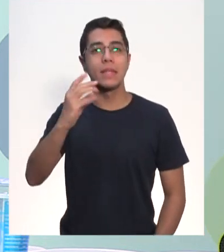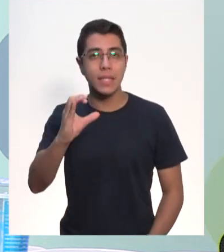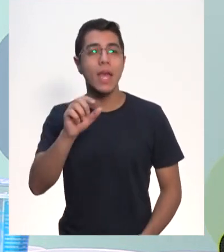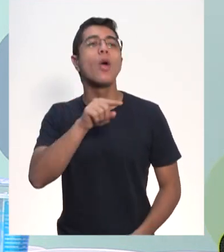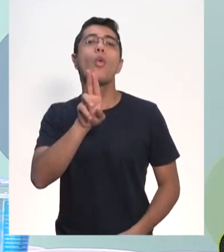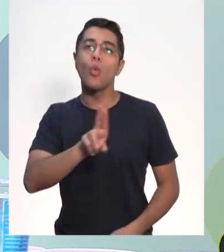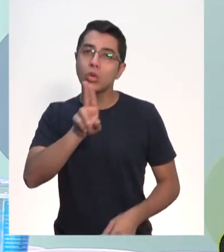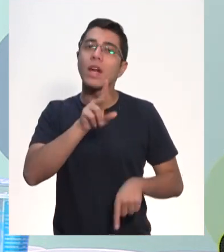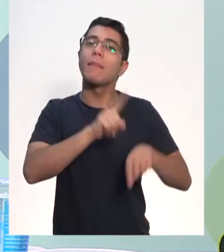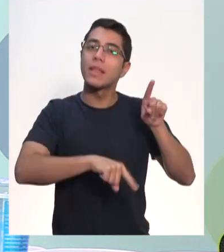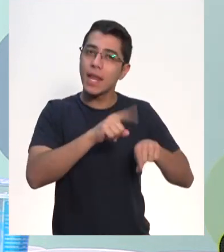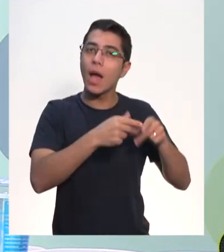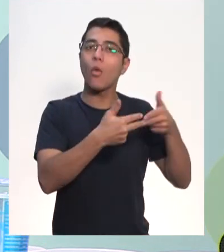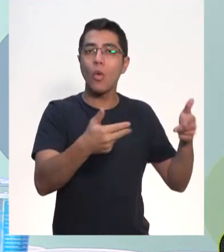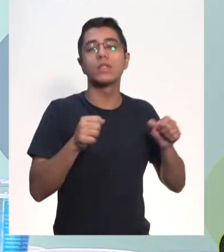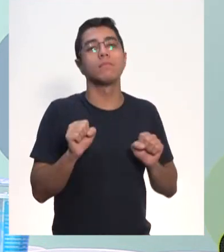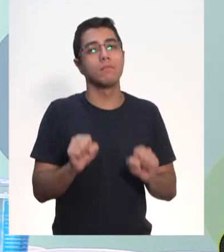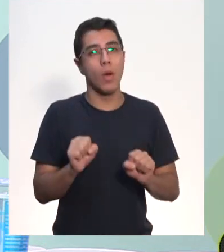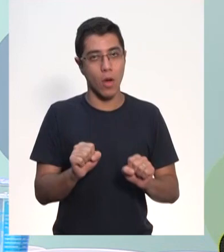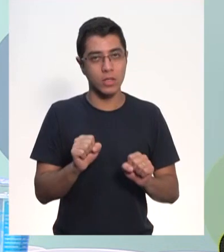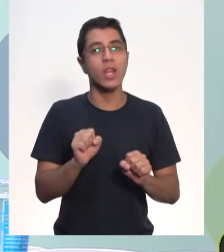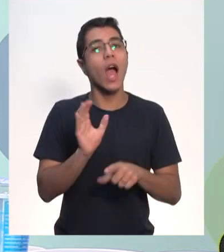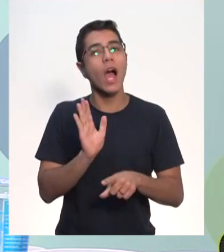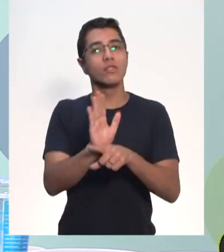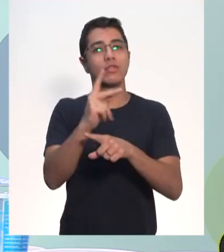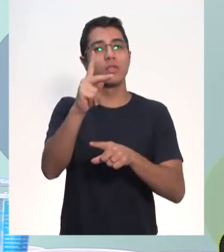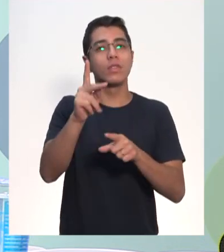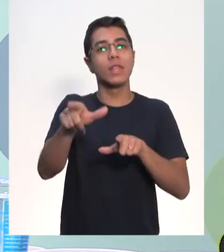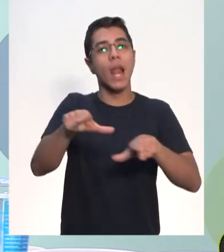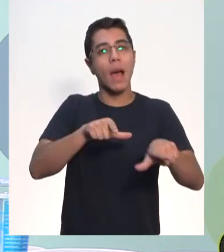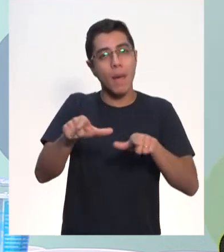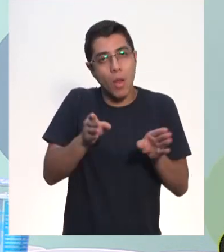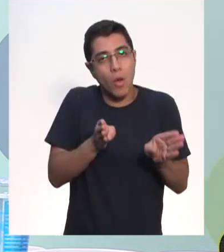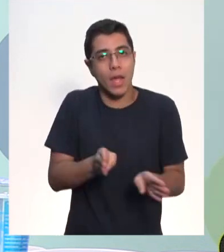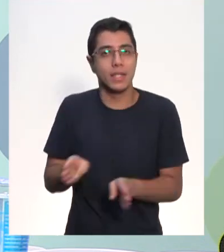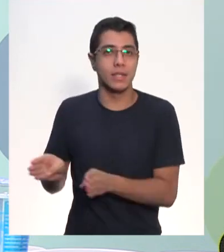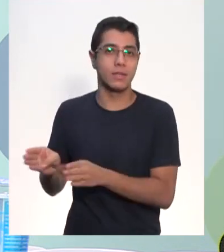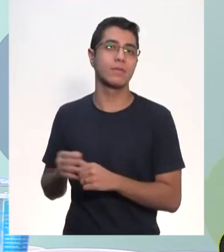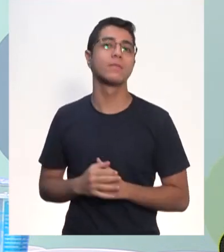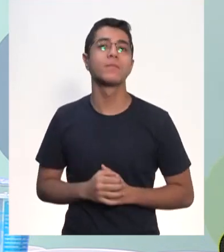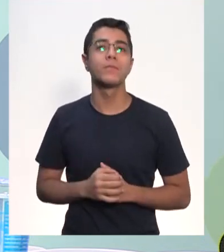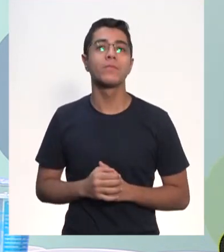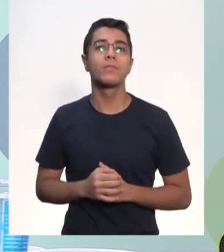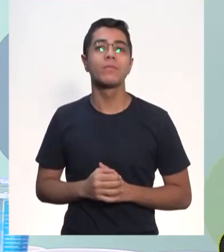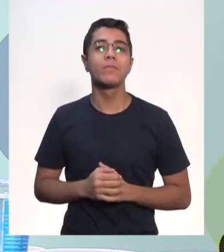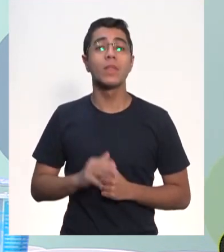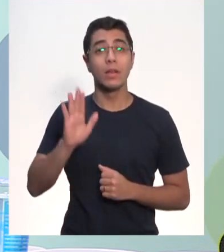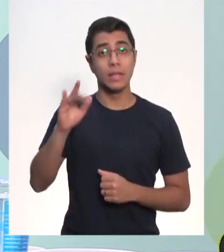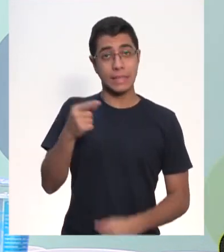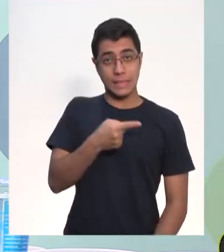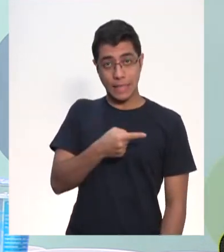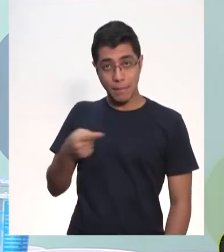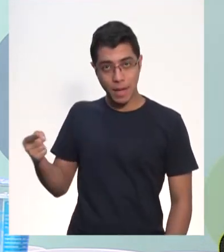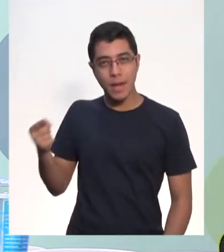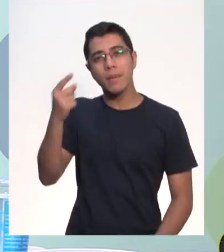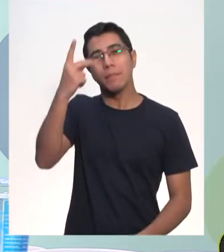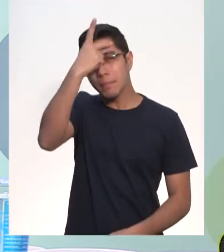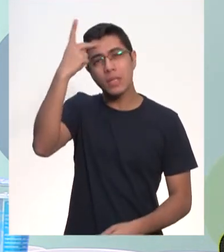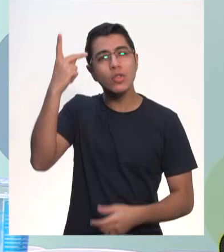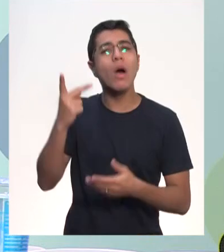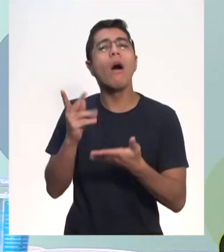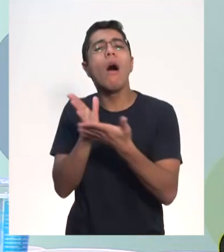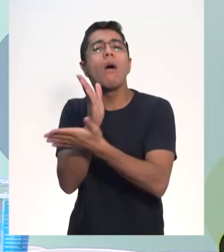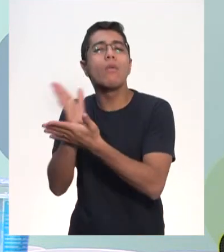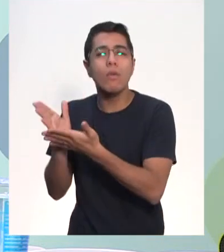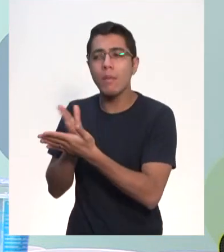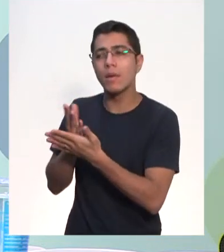bom? Nós recebemos aqui a informação, durante a semana algumas pessoas mencionaram, eu também entrei, vi que o